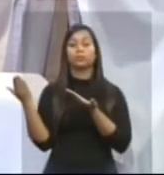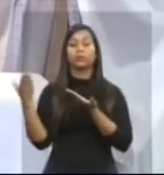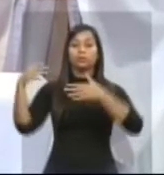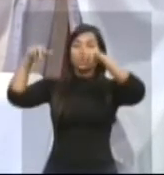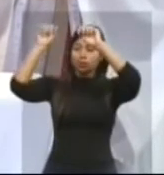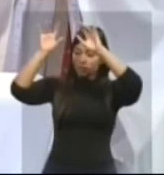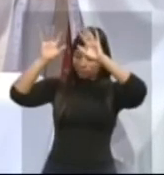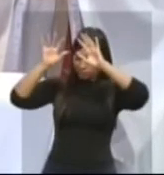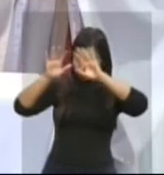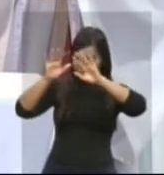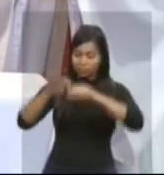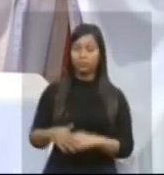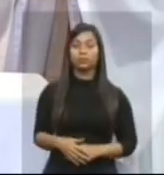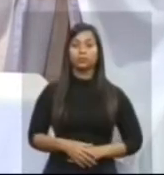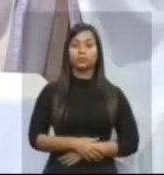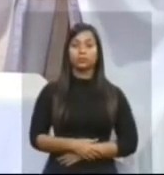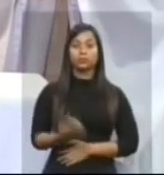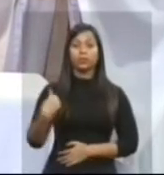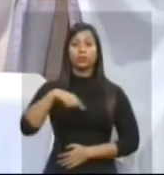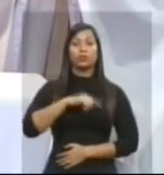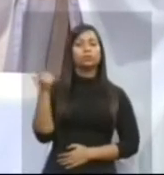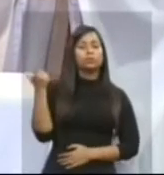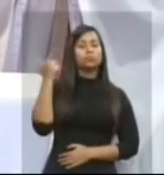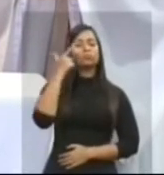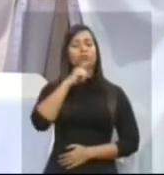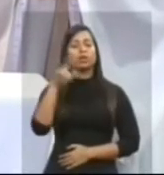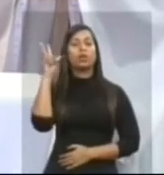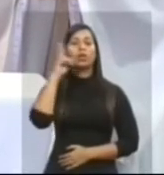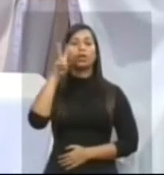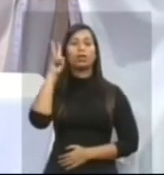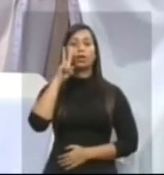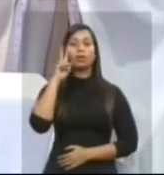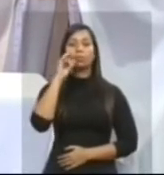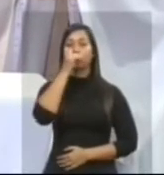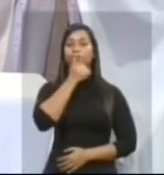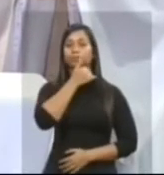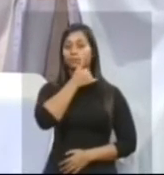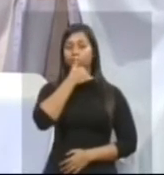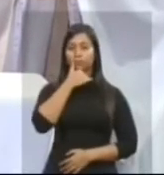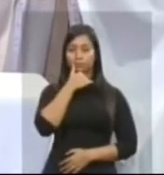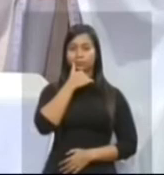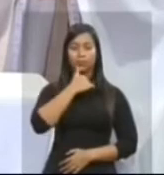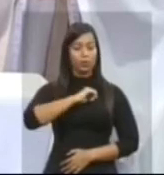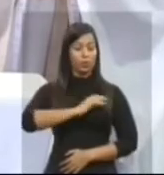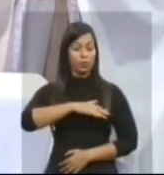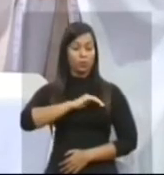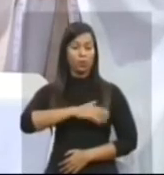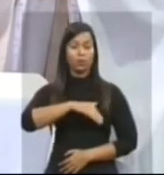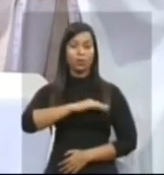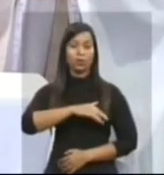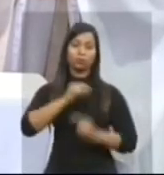serem consagradas, e nos alcance celebrarmos este sacrifício com o